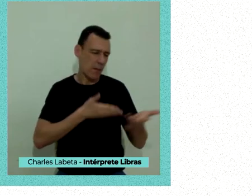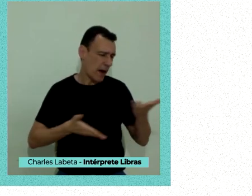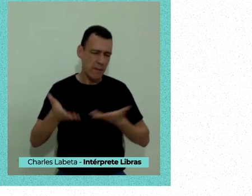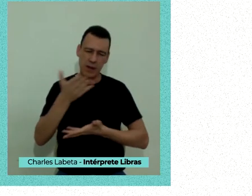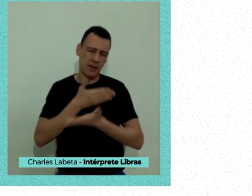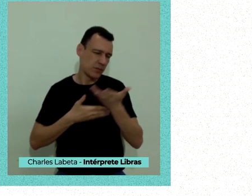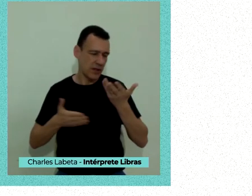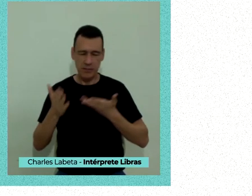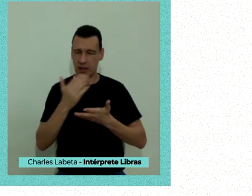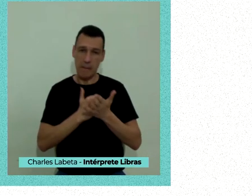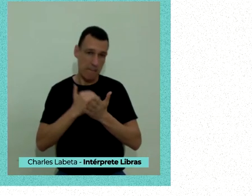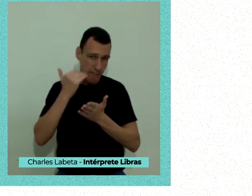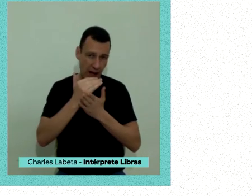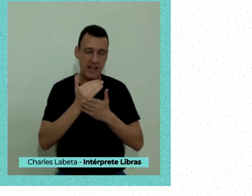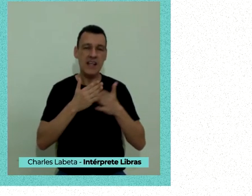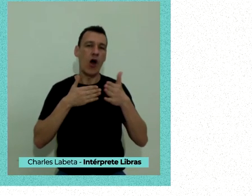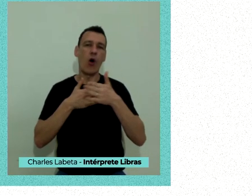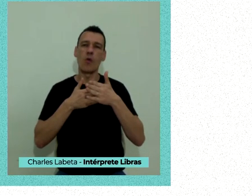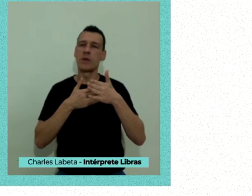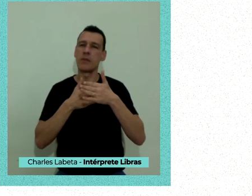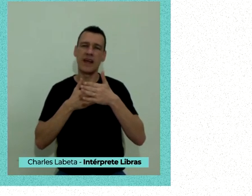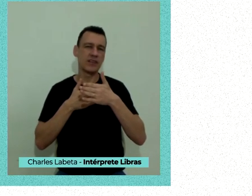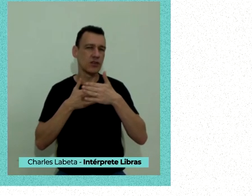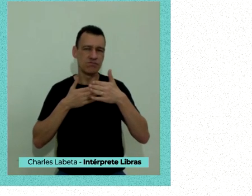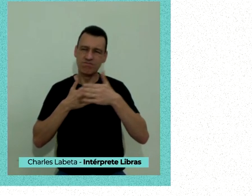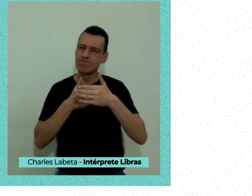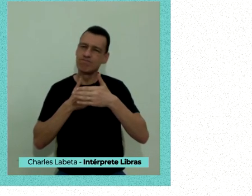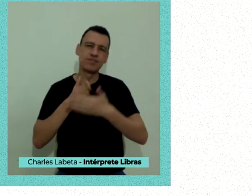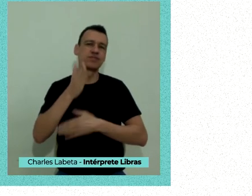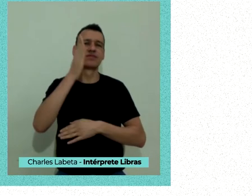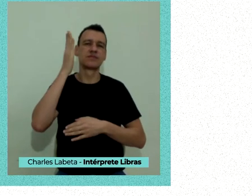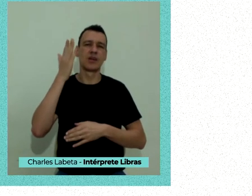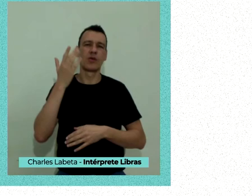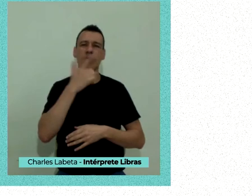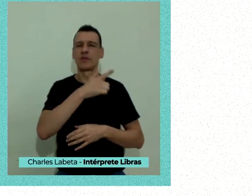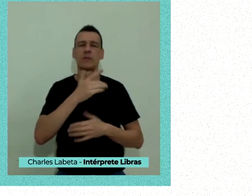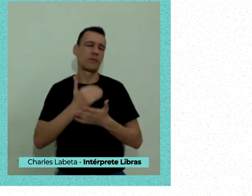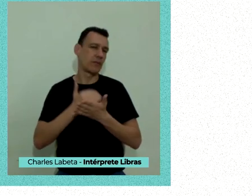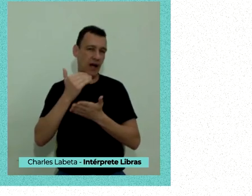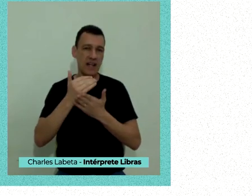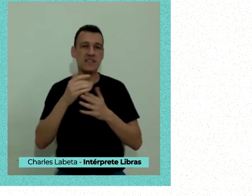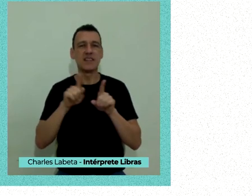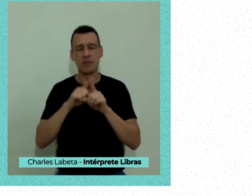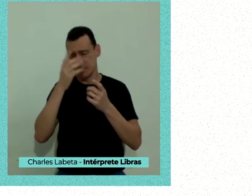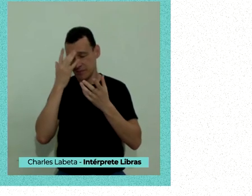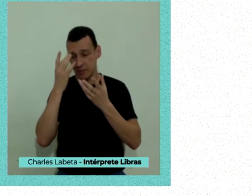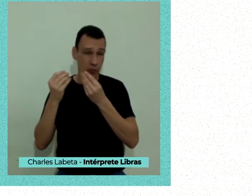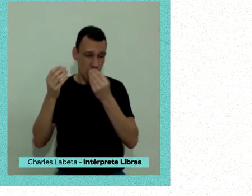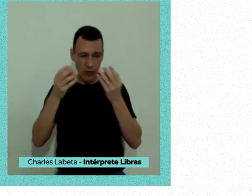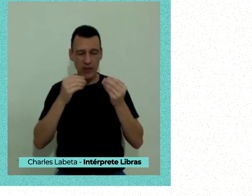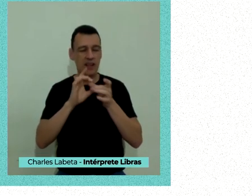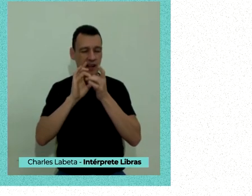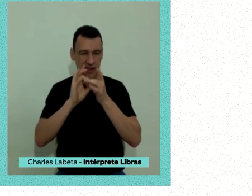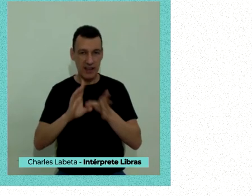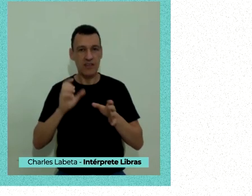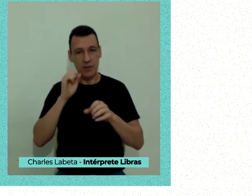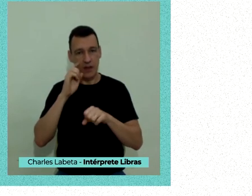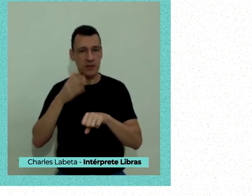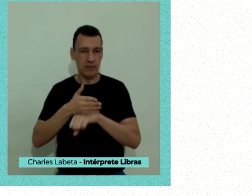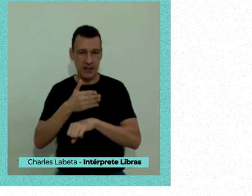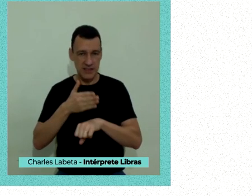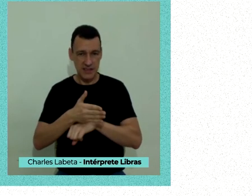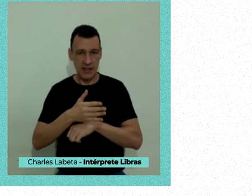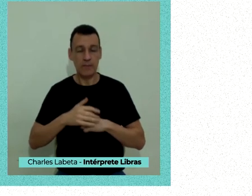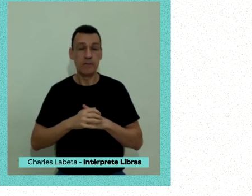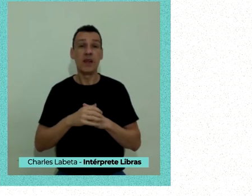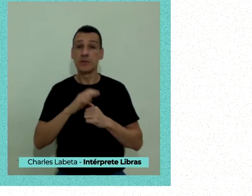de barreiras e a ampliação da participação de muitas pessoas, desculpe, especialmente as pessoas